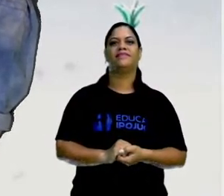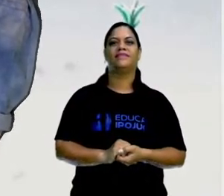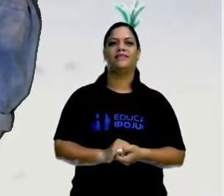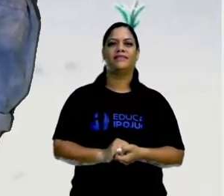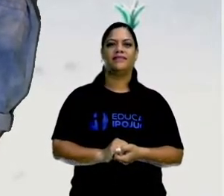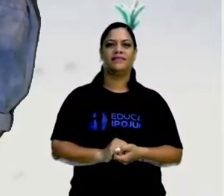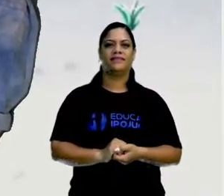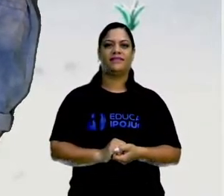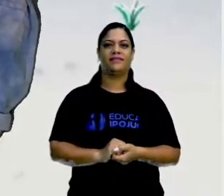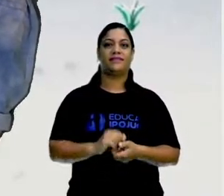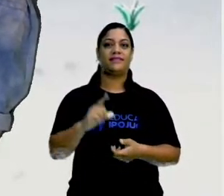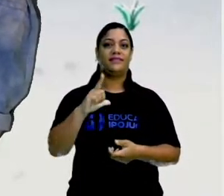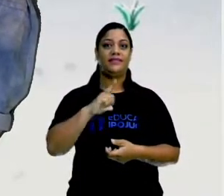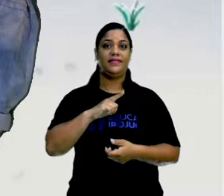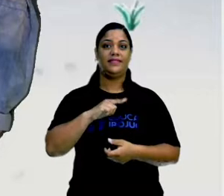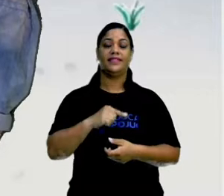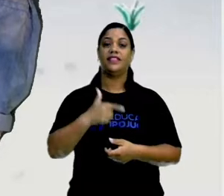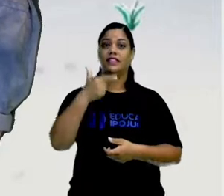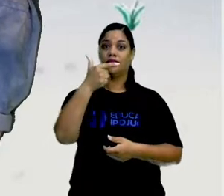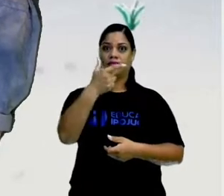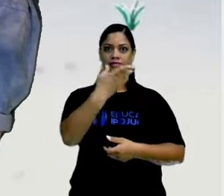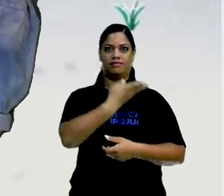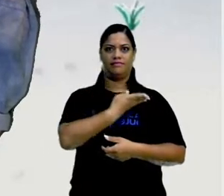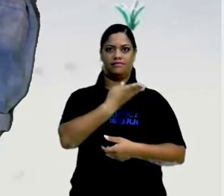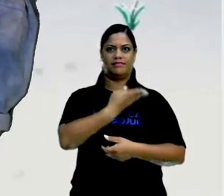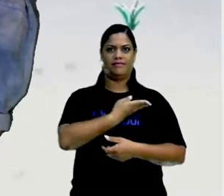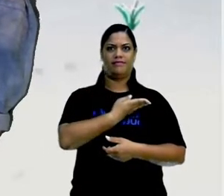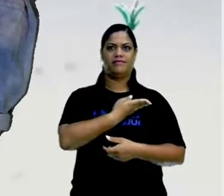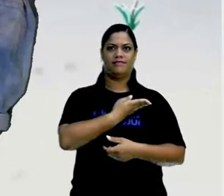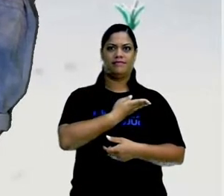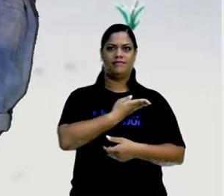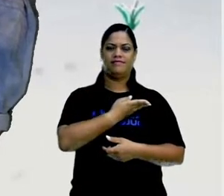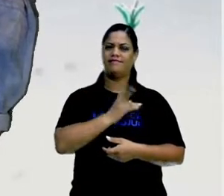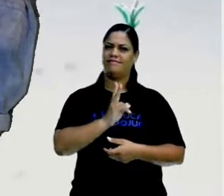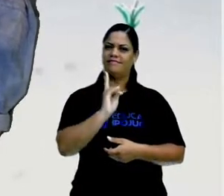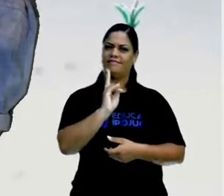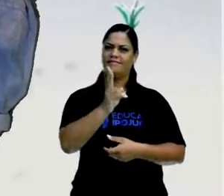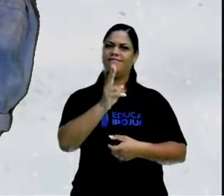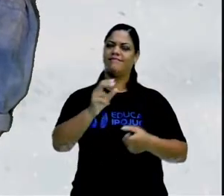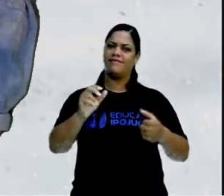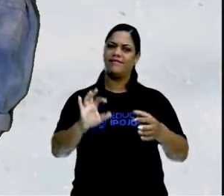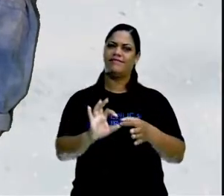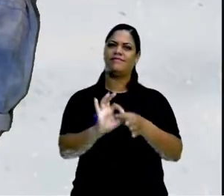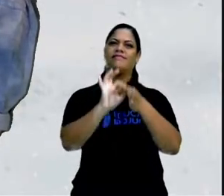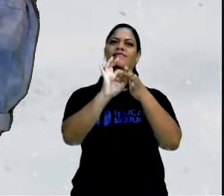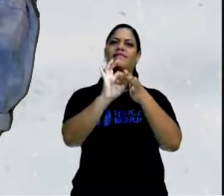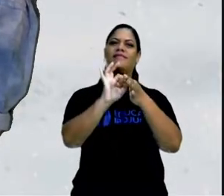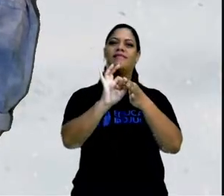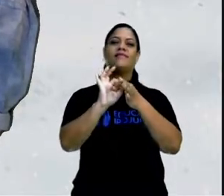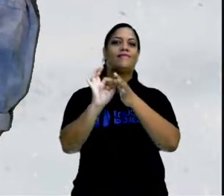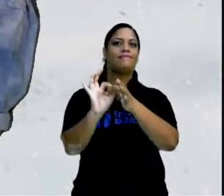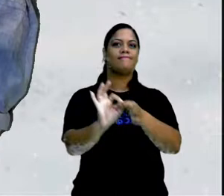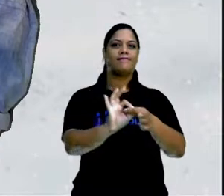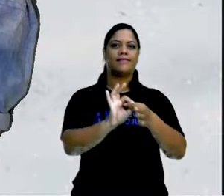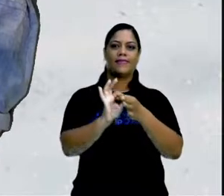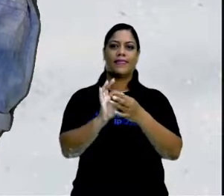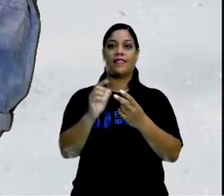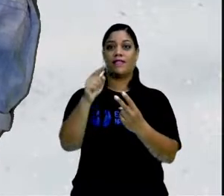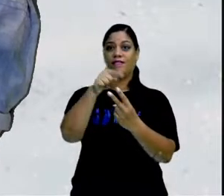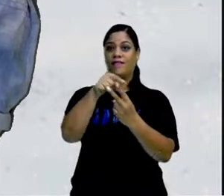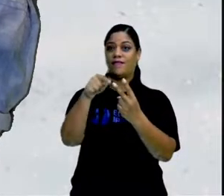mesmo. E tinha dois amigos, leiturinha, inseparáveis. Eles gostavam, olha eles